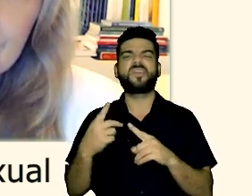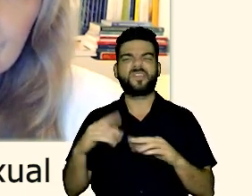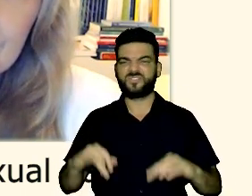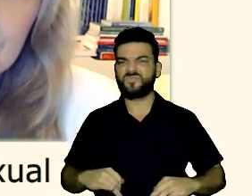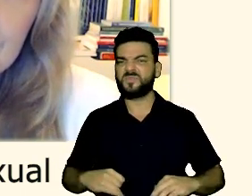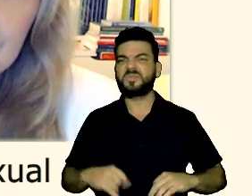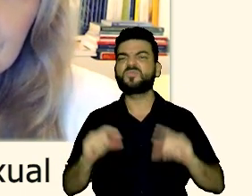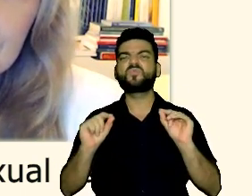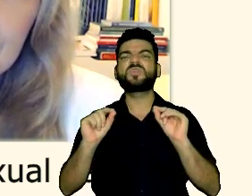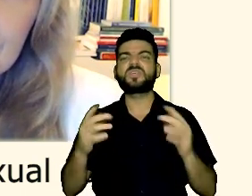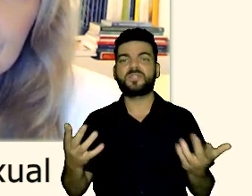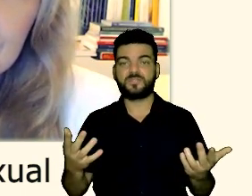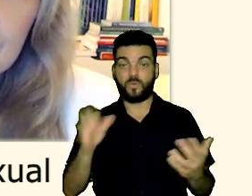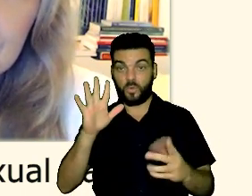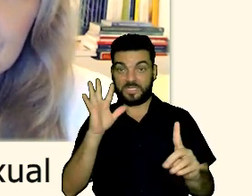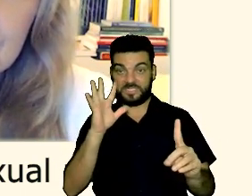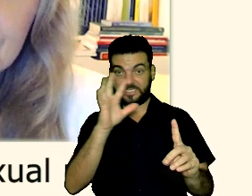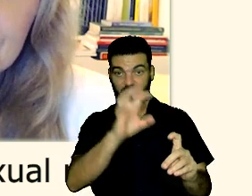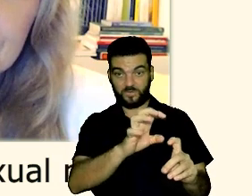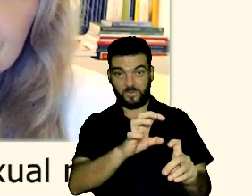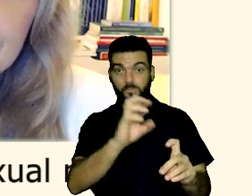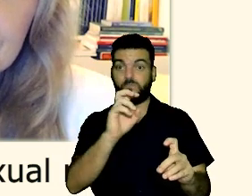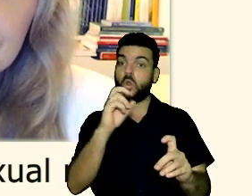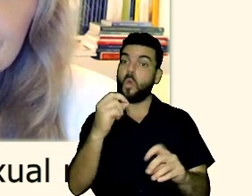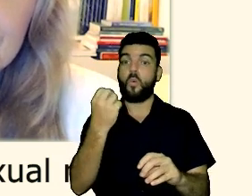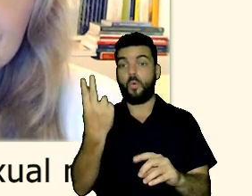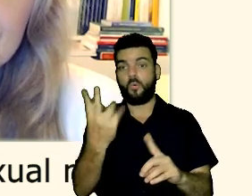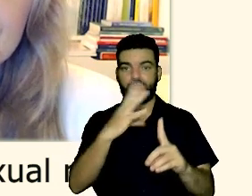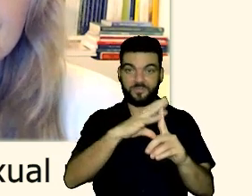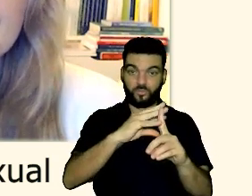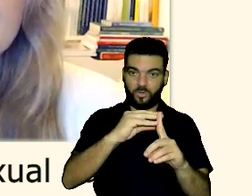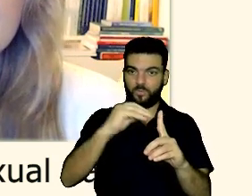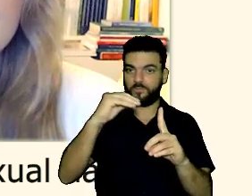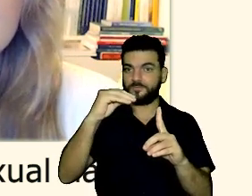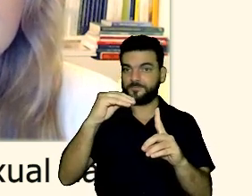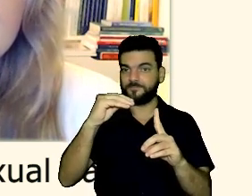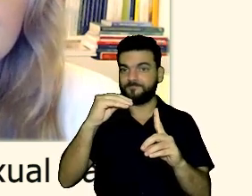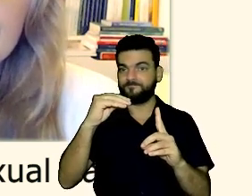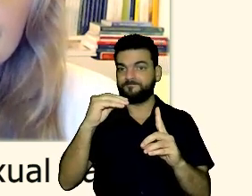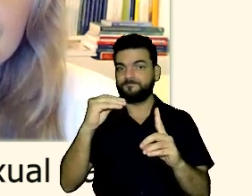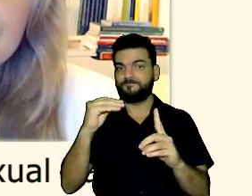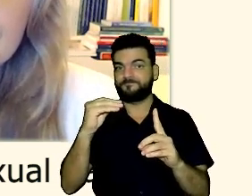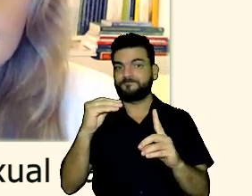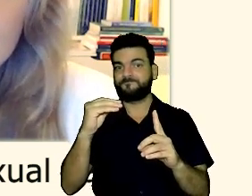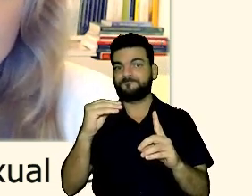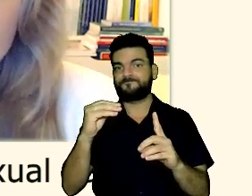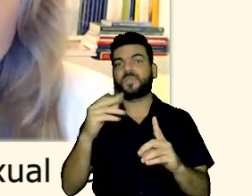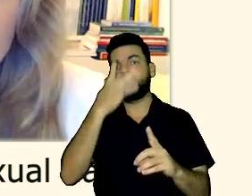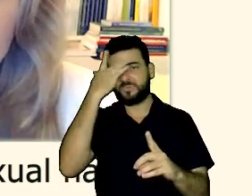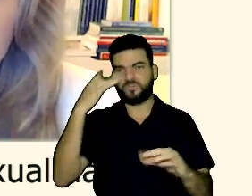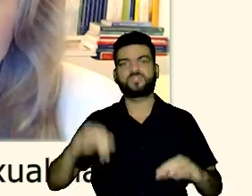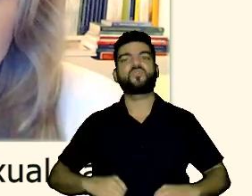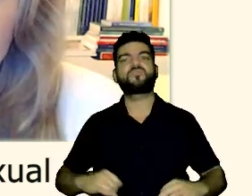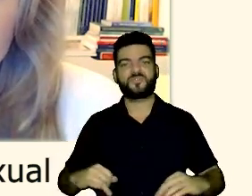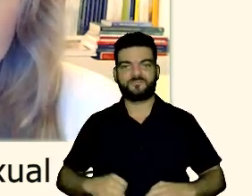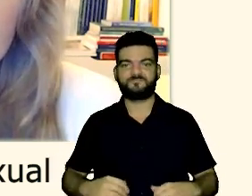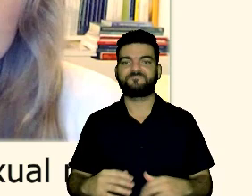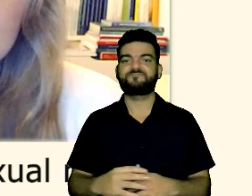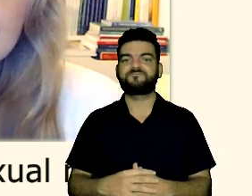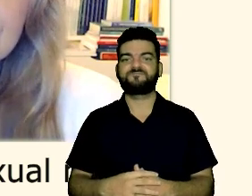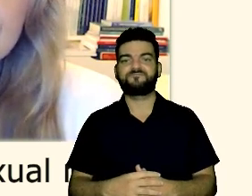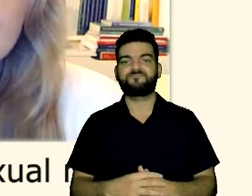né? O que eu quero dizer com isso? O assédio moral e sexual, ele